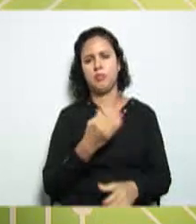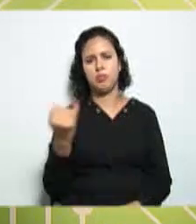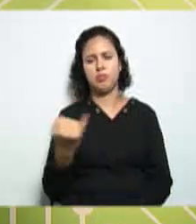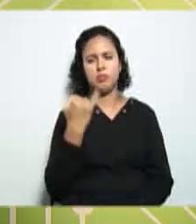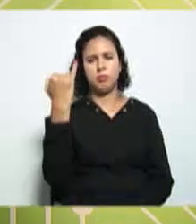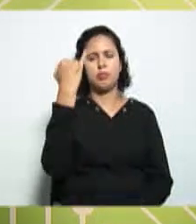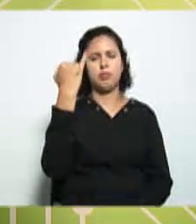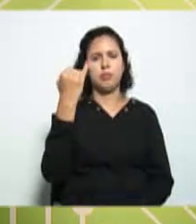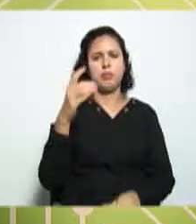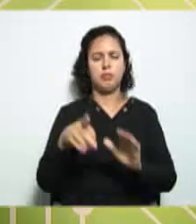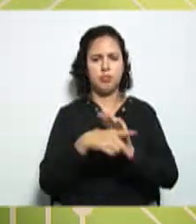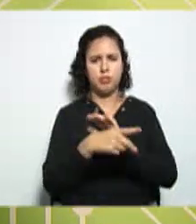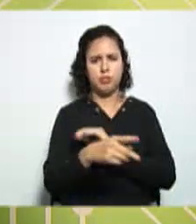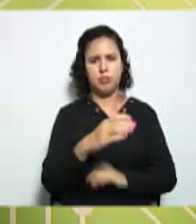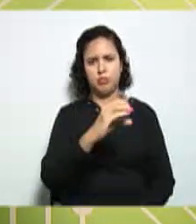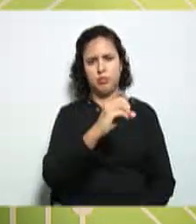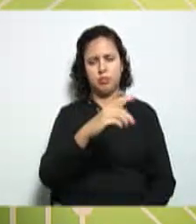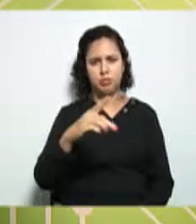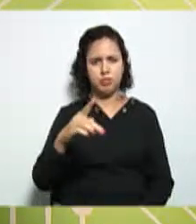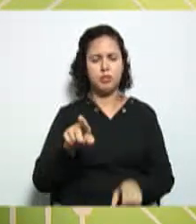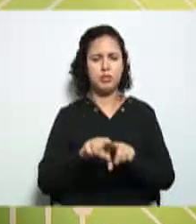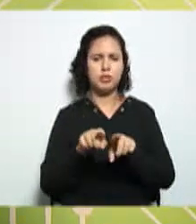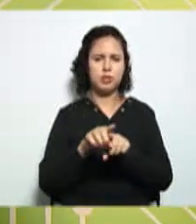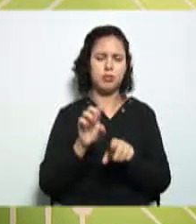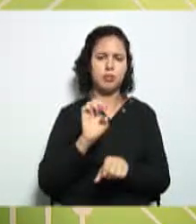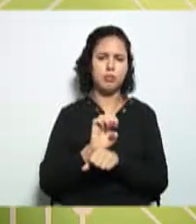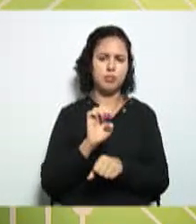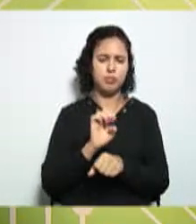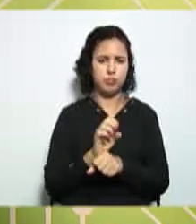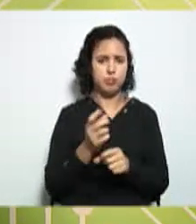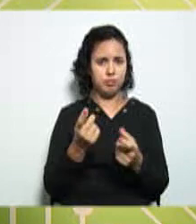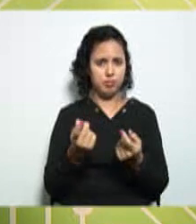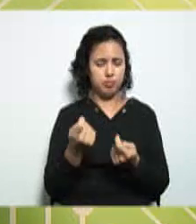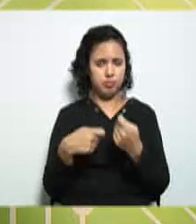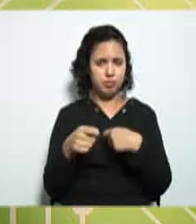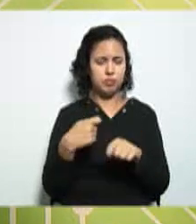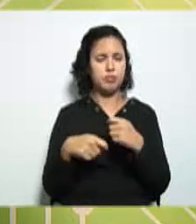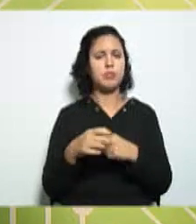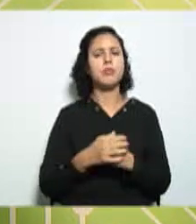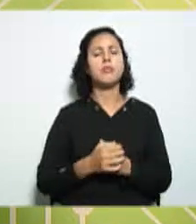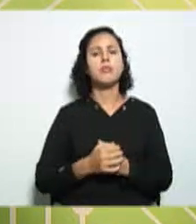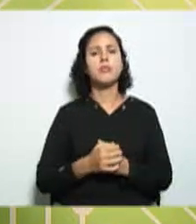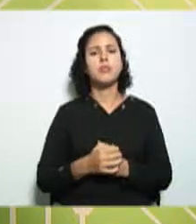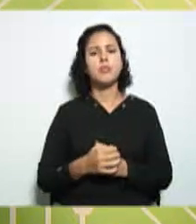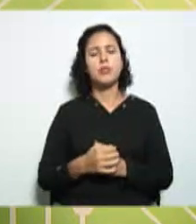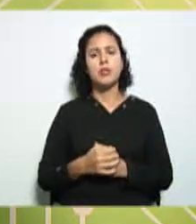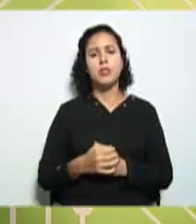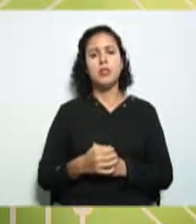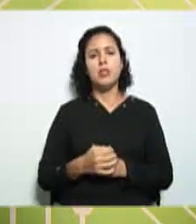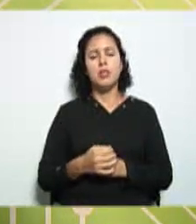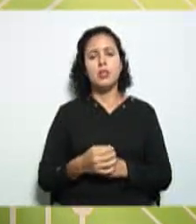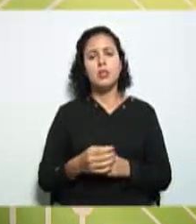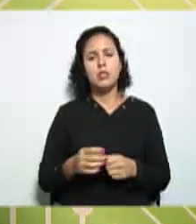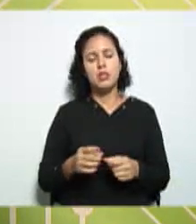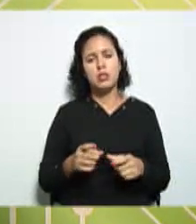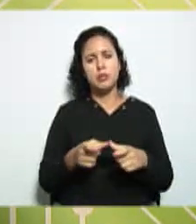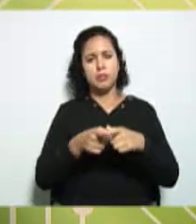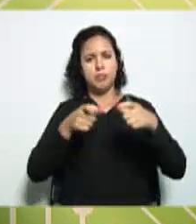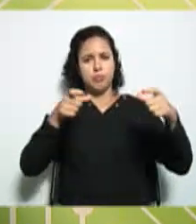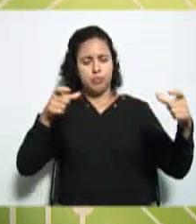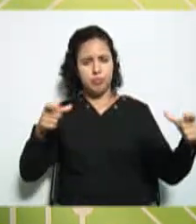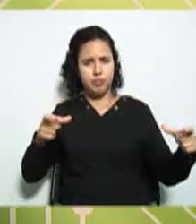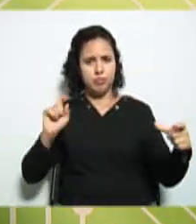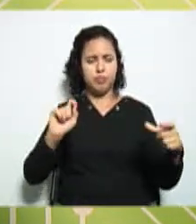as cooperativas e para o estado economicamente. E um dos ramos que vem crescendo aí, né, um desses